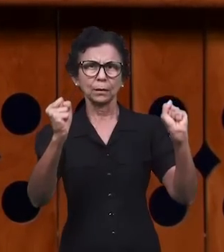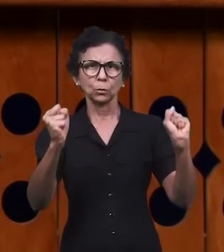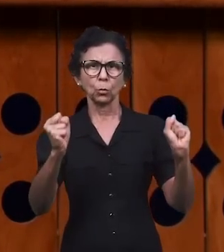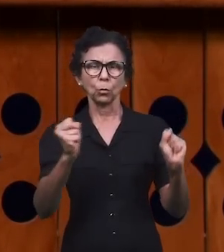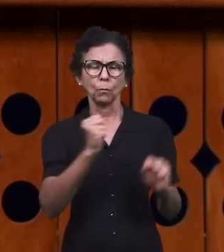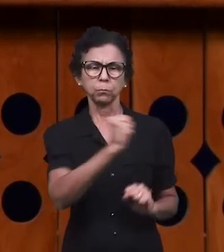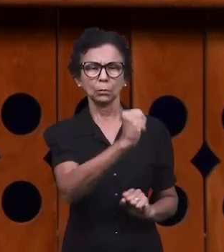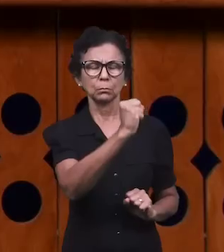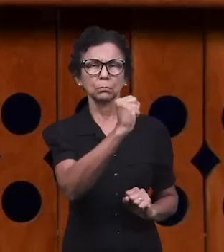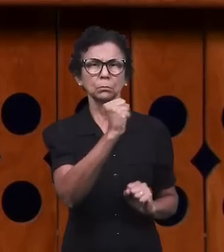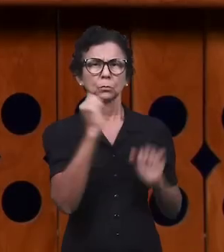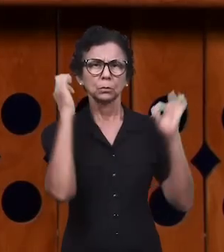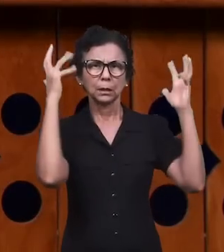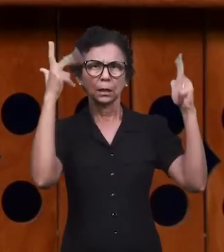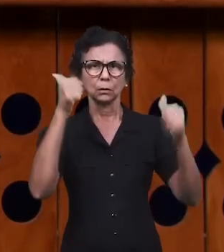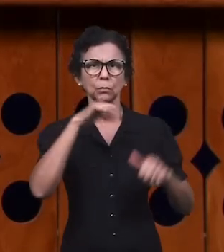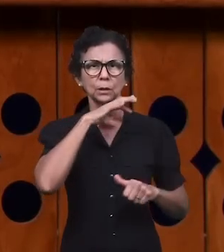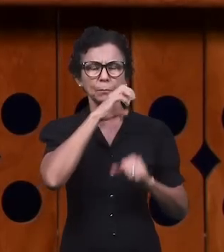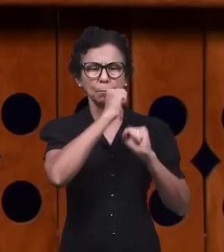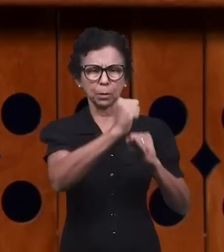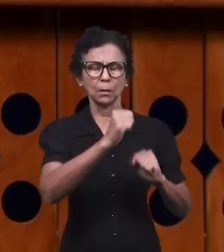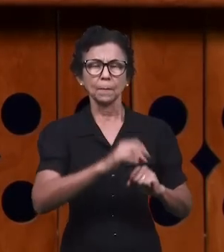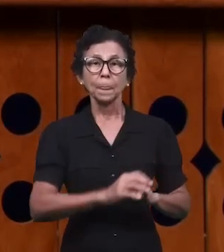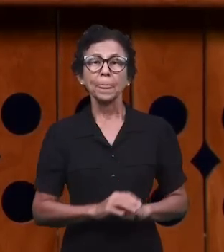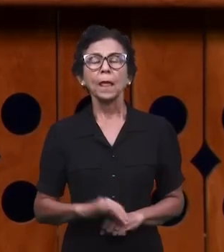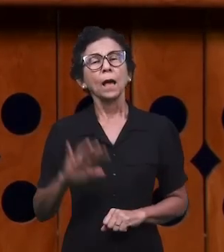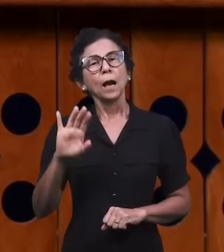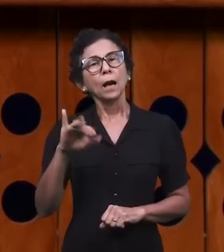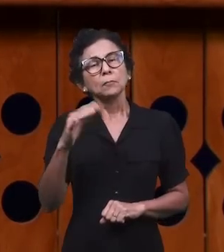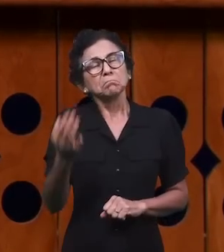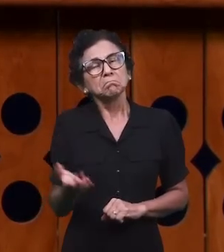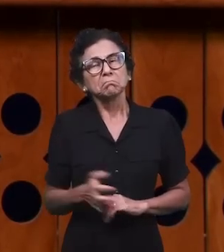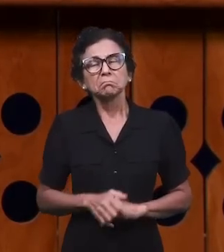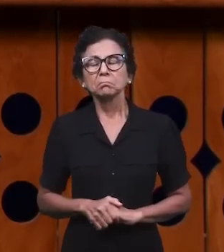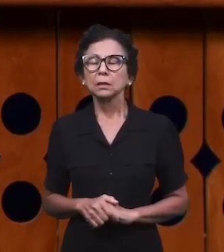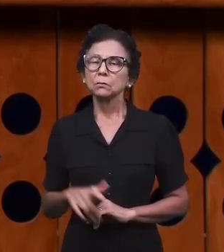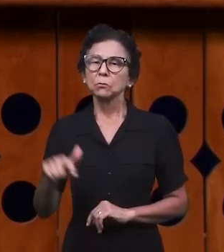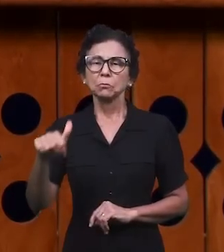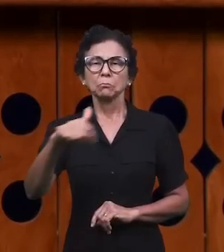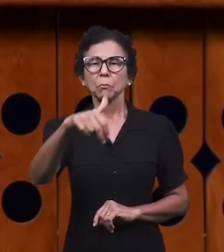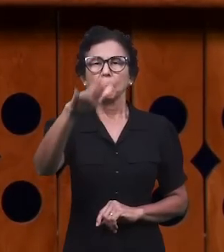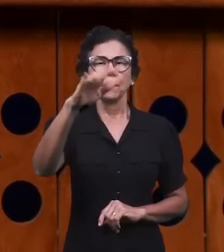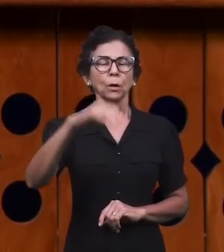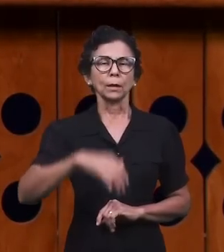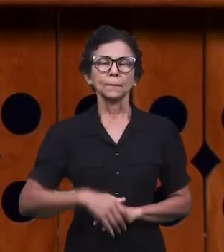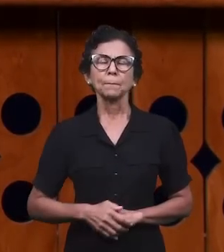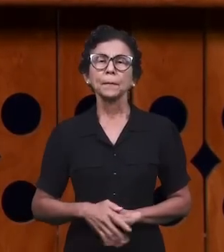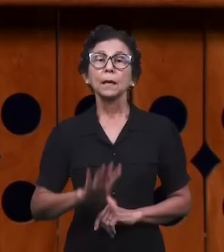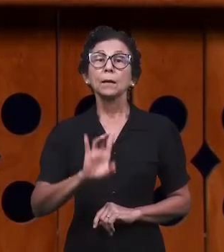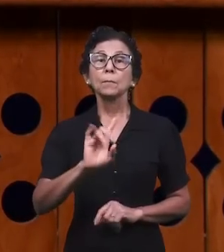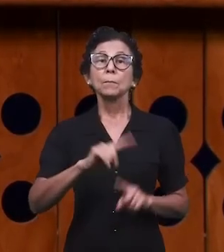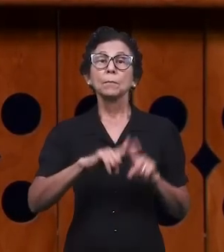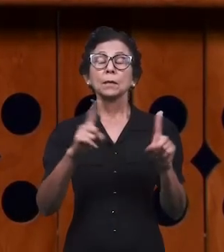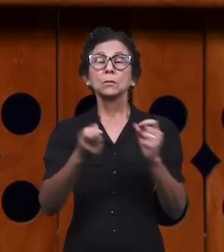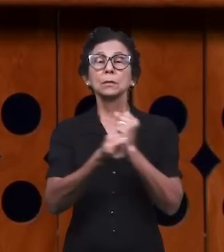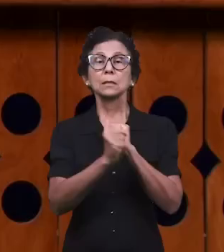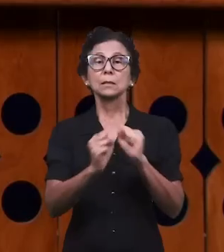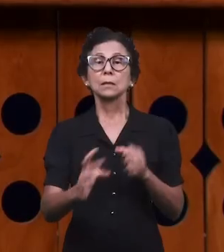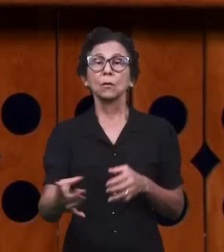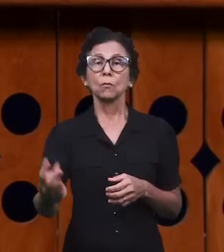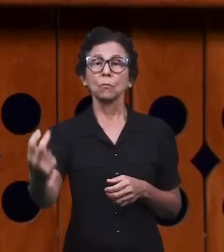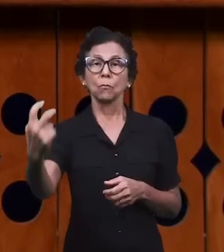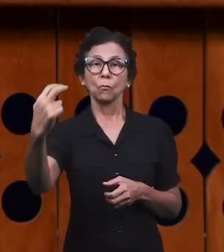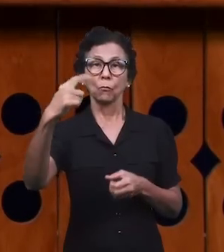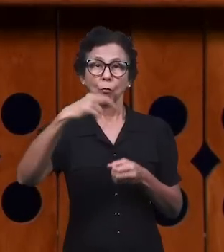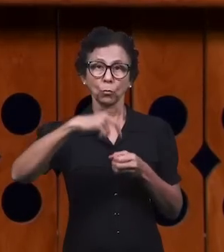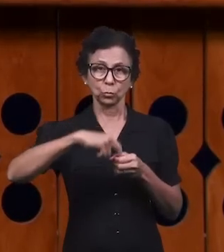daquele leão, abelhas entraram ali e tinha mel ali dentro. Quem